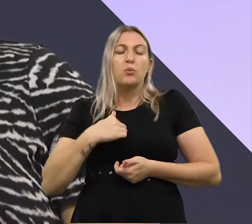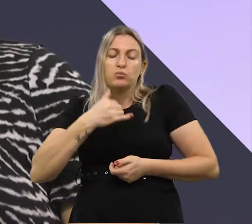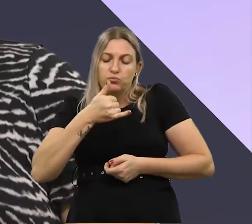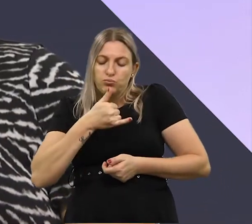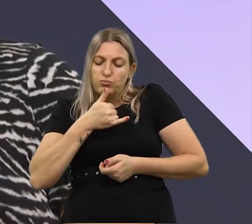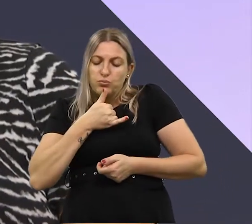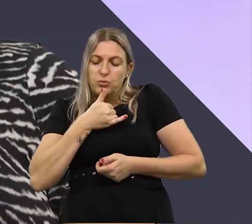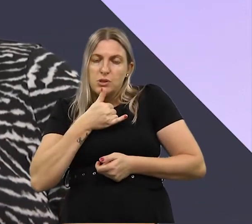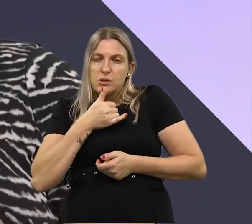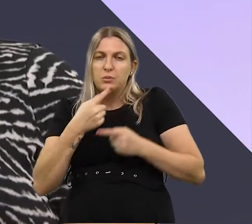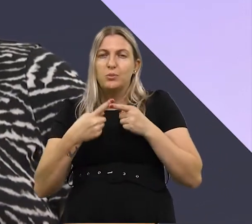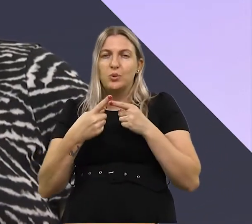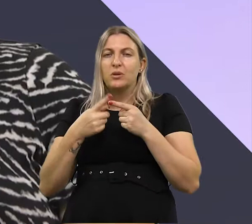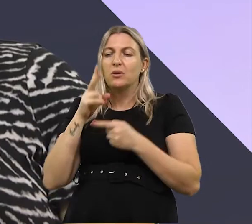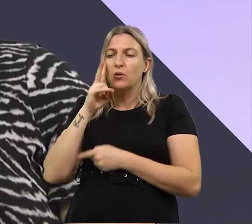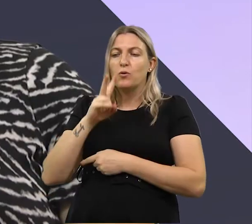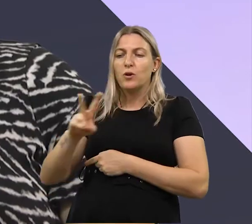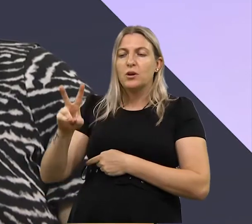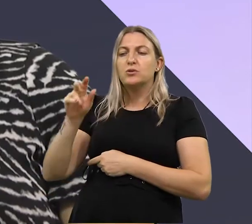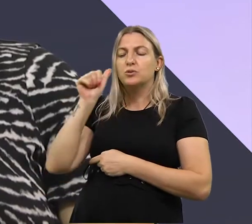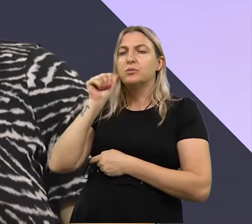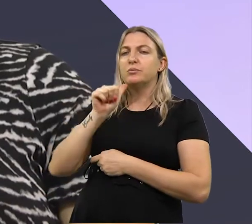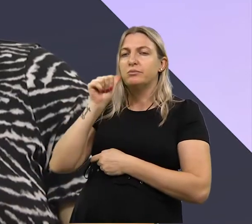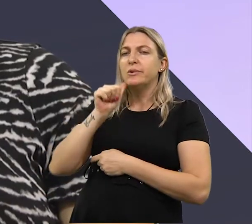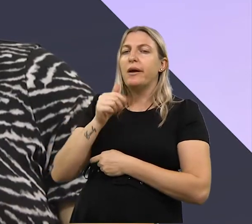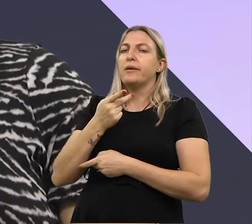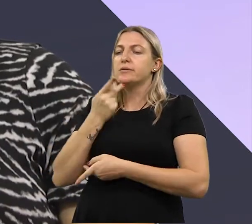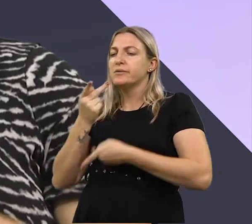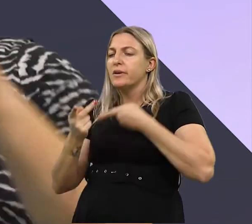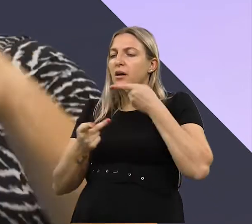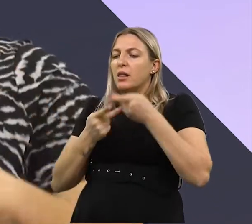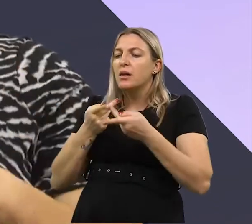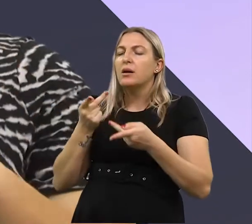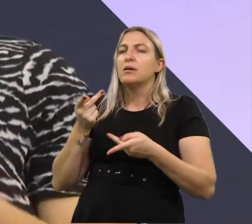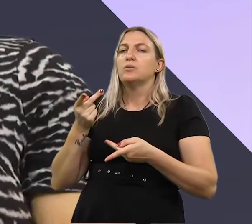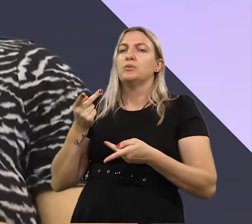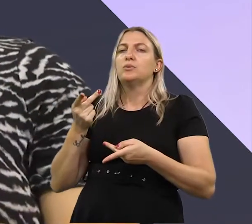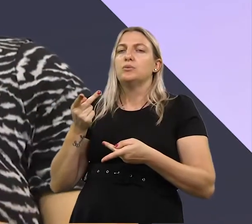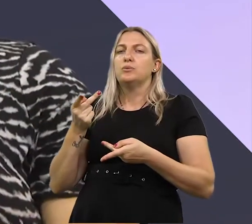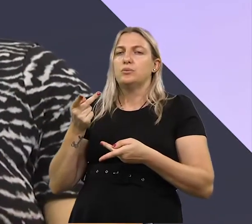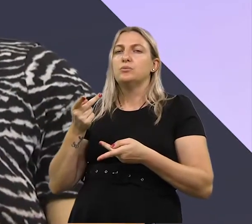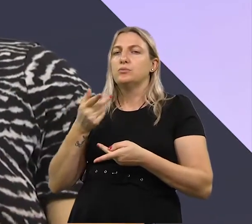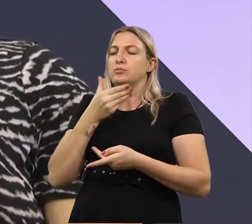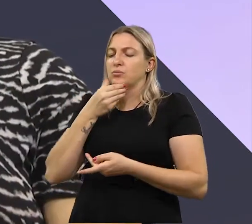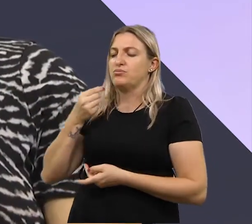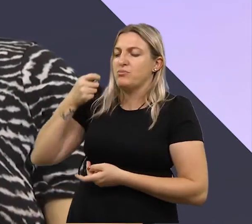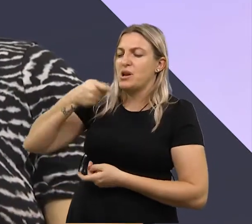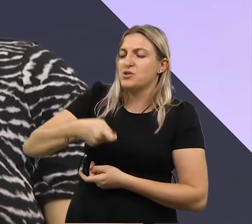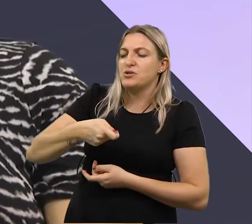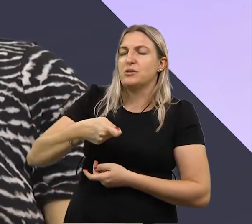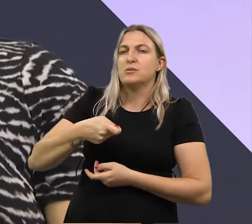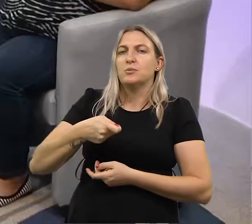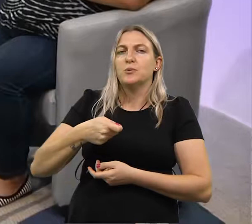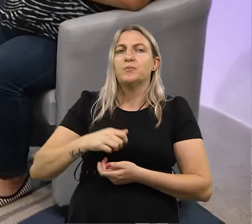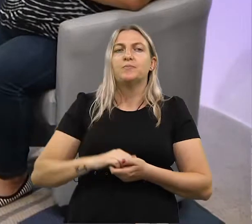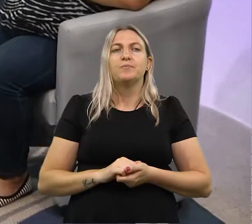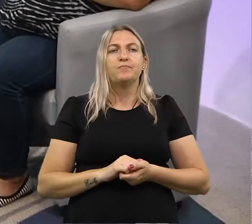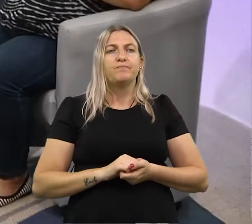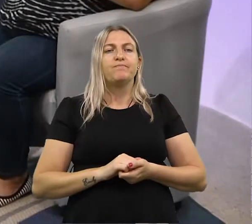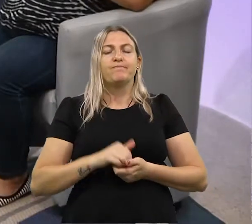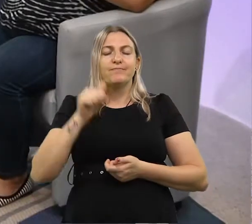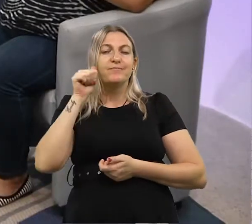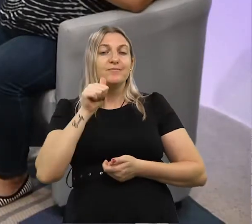entristece é ver mulheres, né, às vezes reproduzindo isso e achando que o certo, né, é exatamente essa questão. Então,